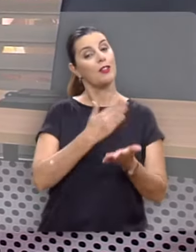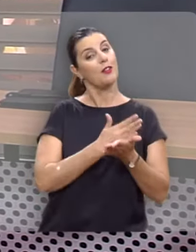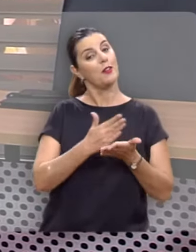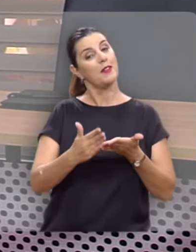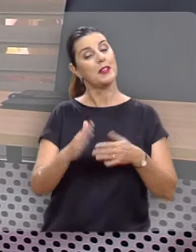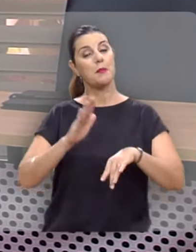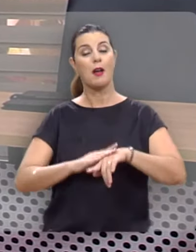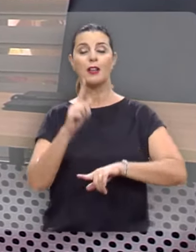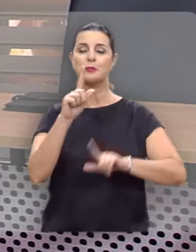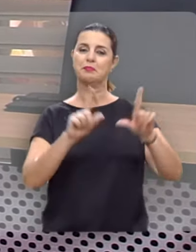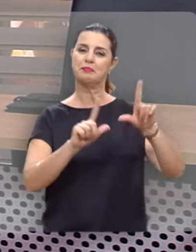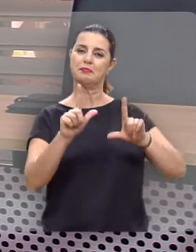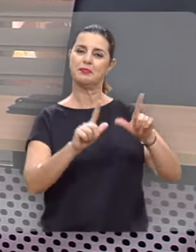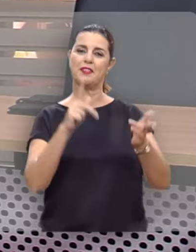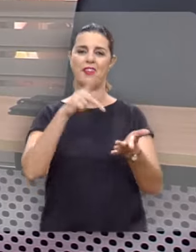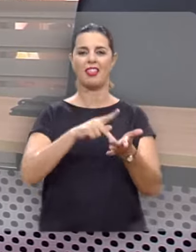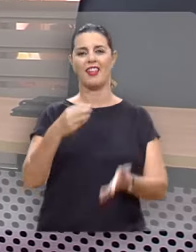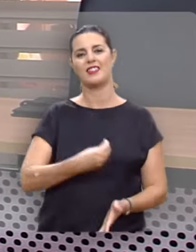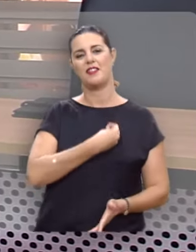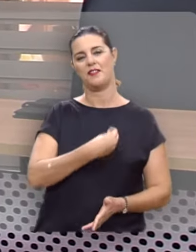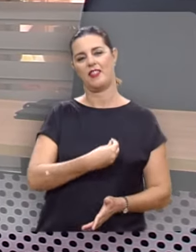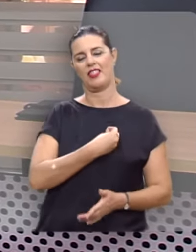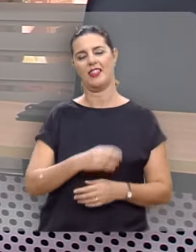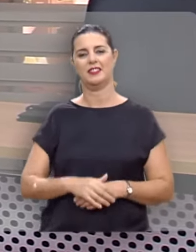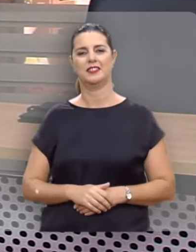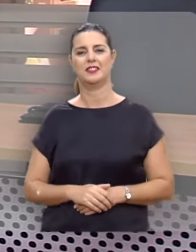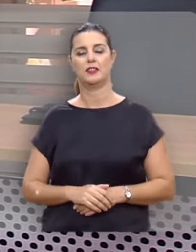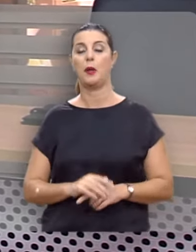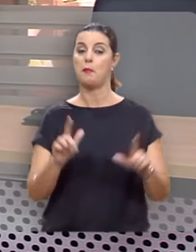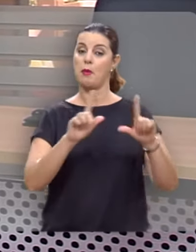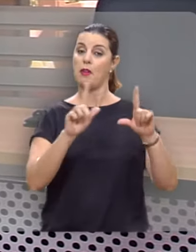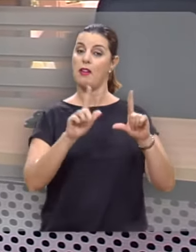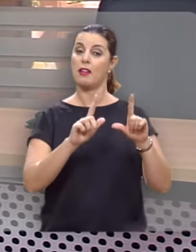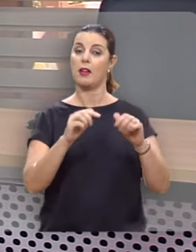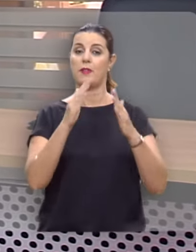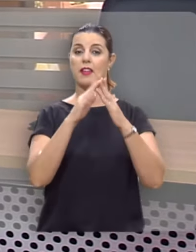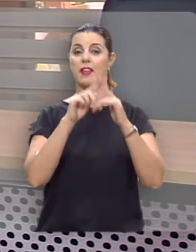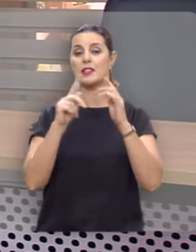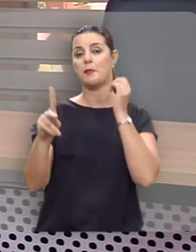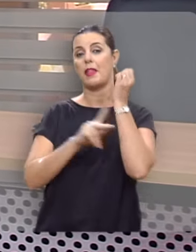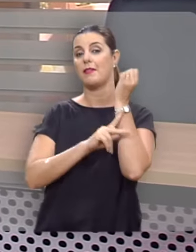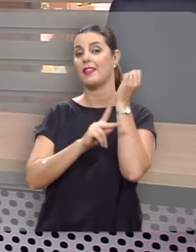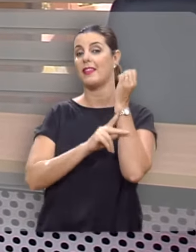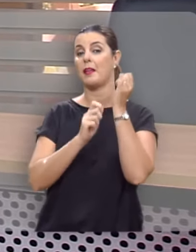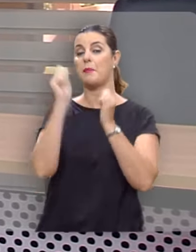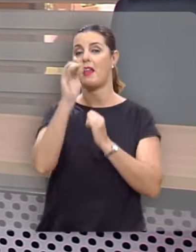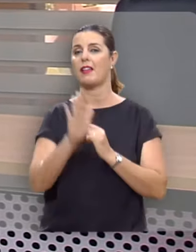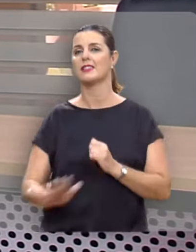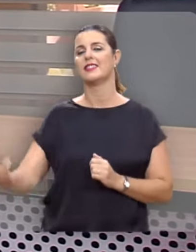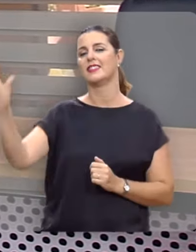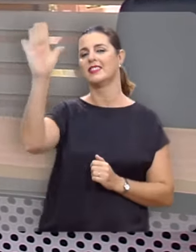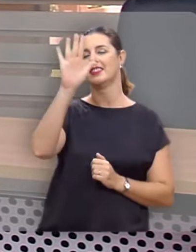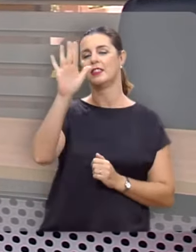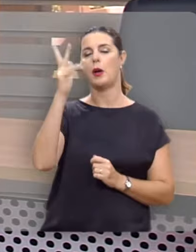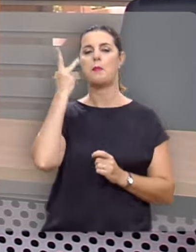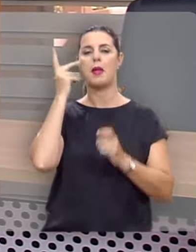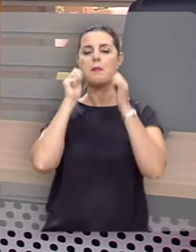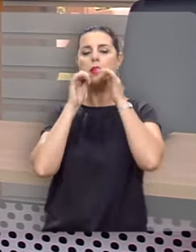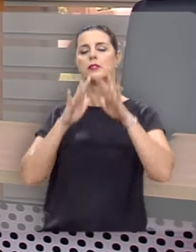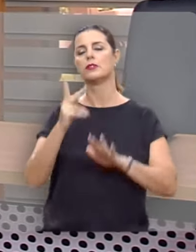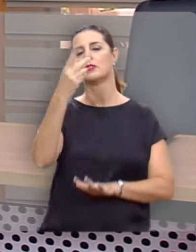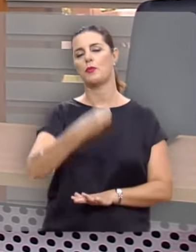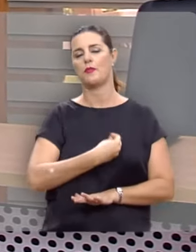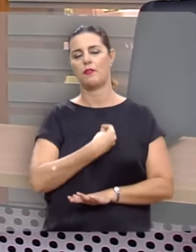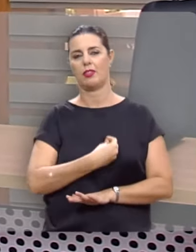Nós estamos começando mais um programa Verdade e Vida, um programa da Igreja Presbiteriana do Brasil para